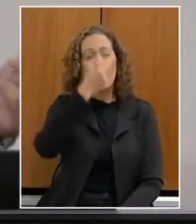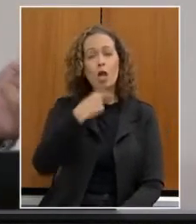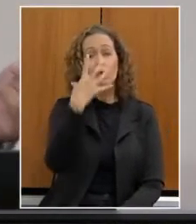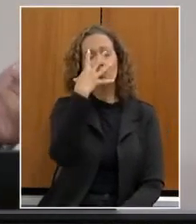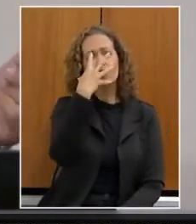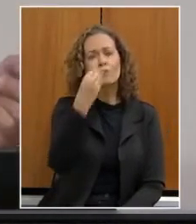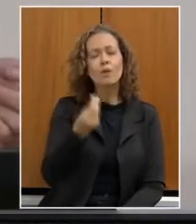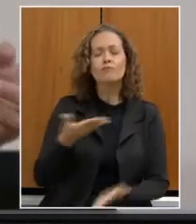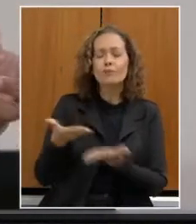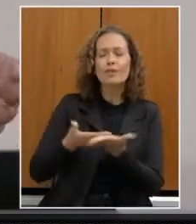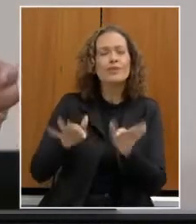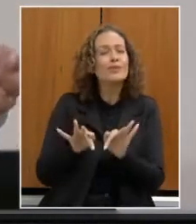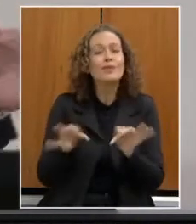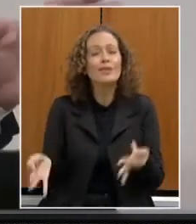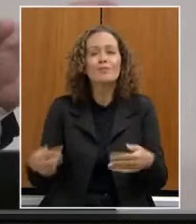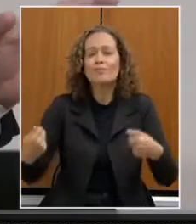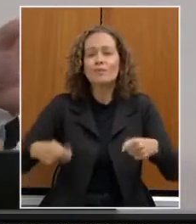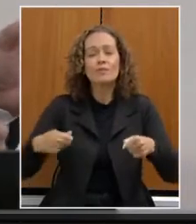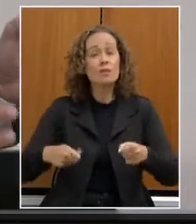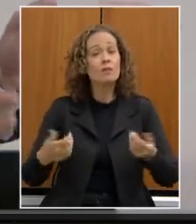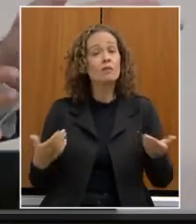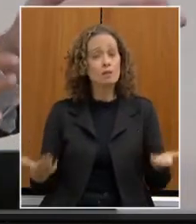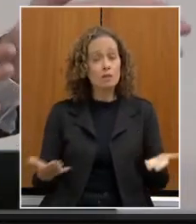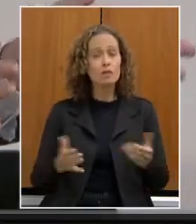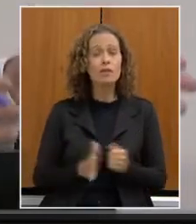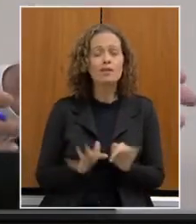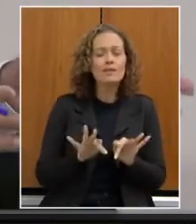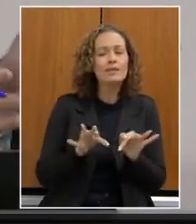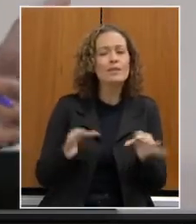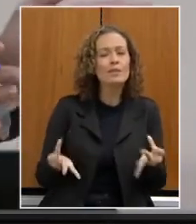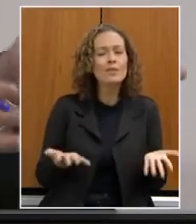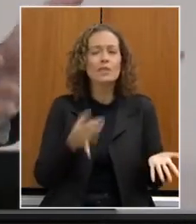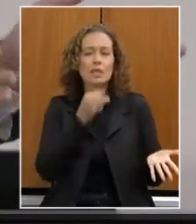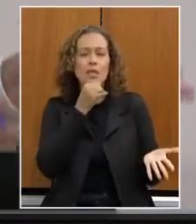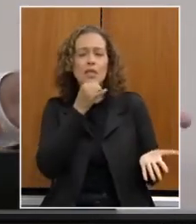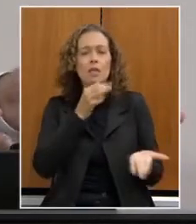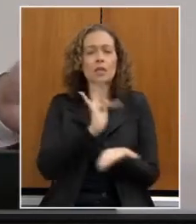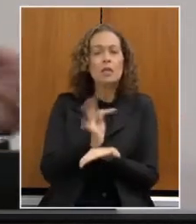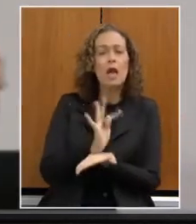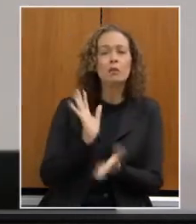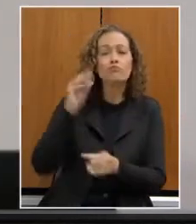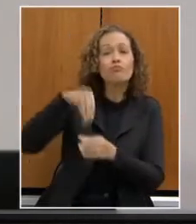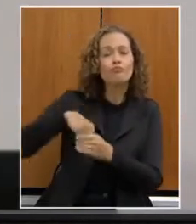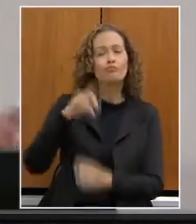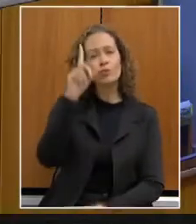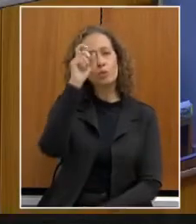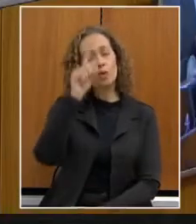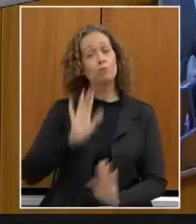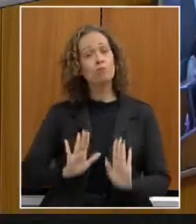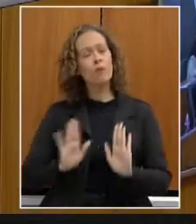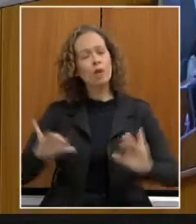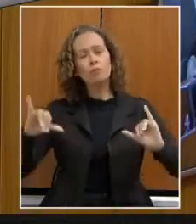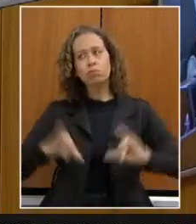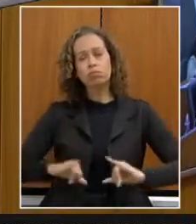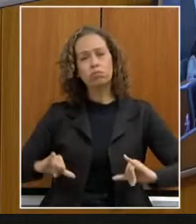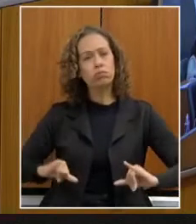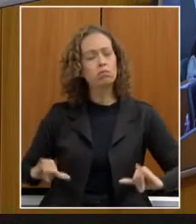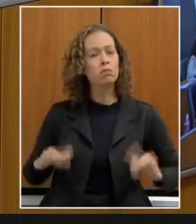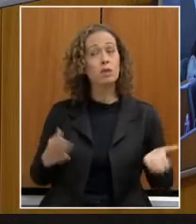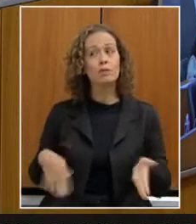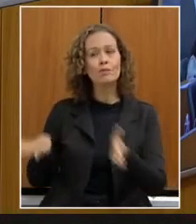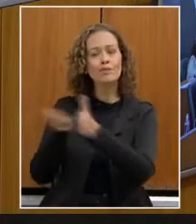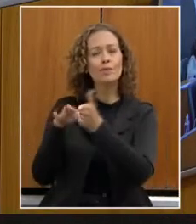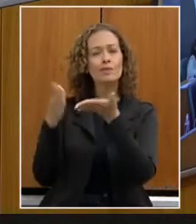tratamento simples. simples do ponto de vista técnico de ser feito dentro de um hospital, mas que é um sofrimento enorme para a pessoa,